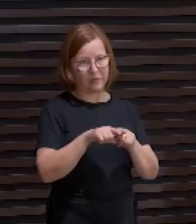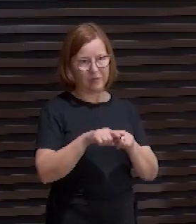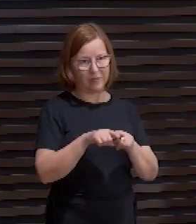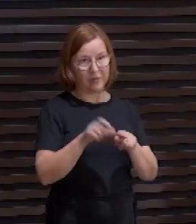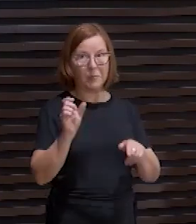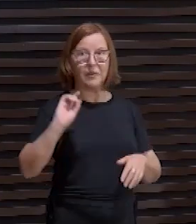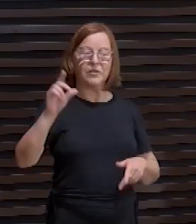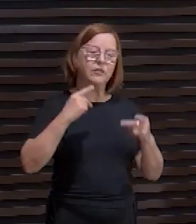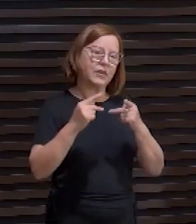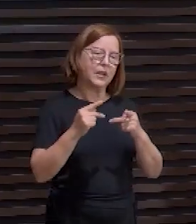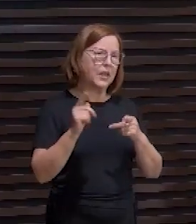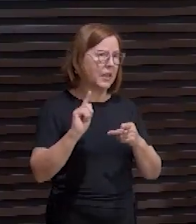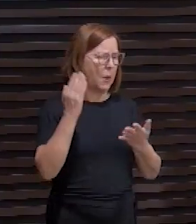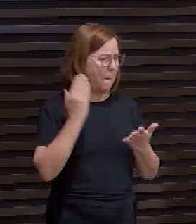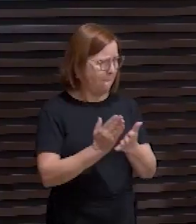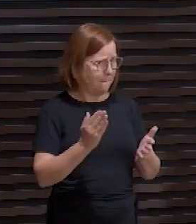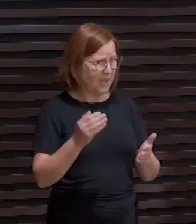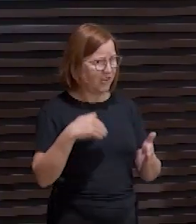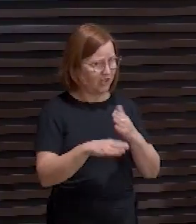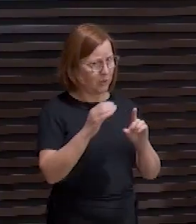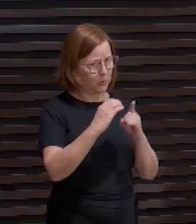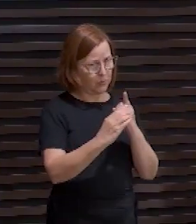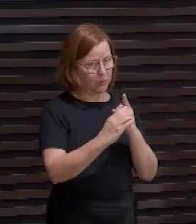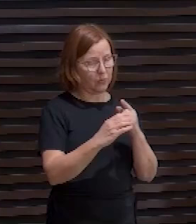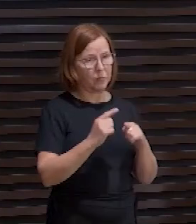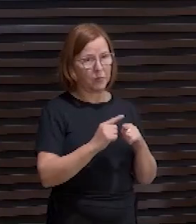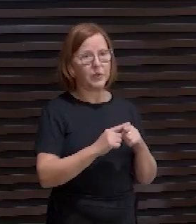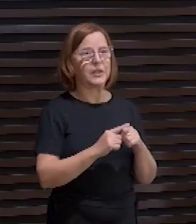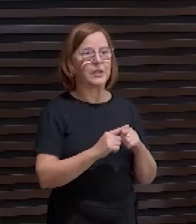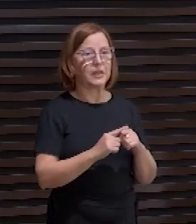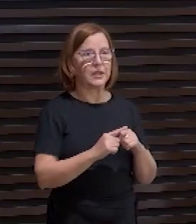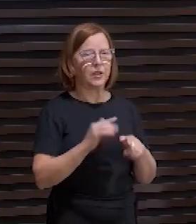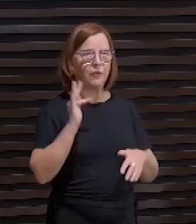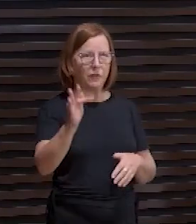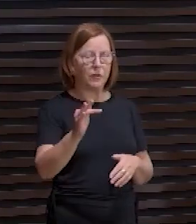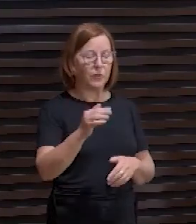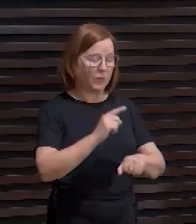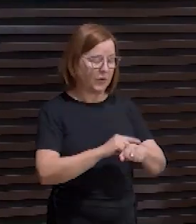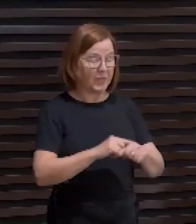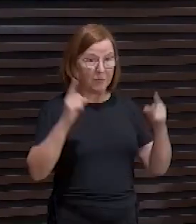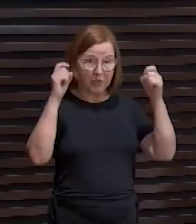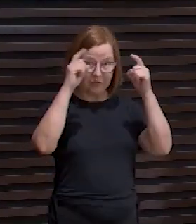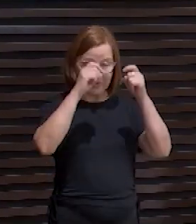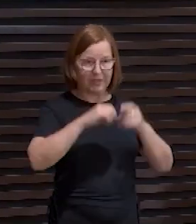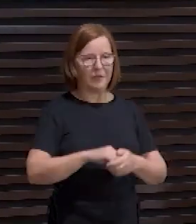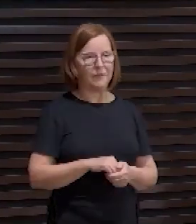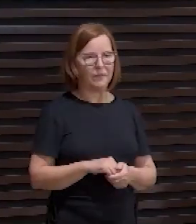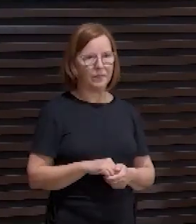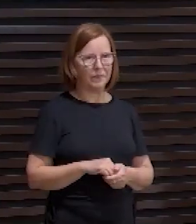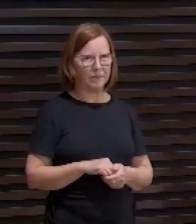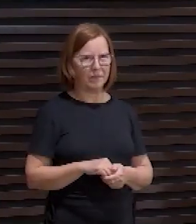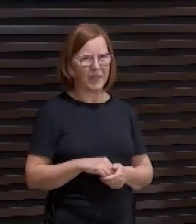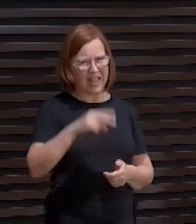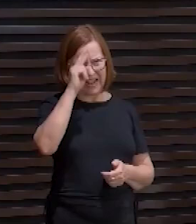congregar. Haverá tempos difíceis, mas nós vamos ter que dar um jeito de continuar congregando. Assim como foi na pandemia. Um